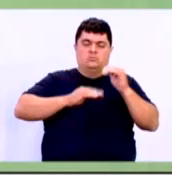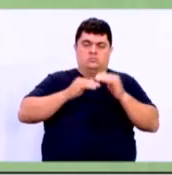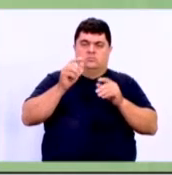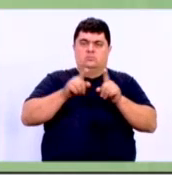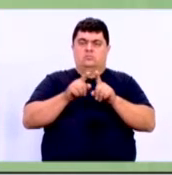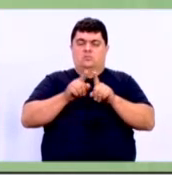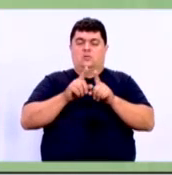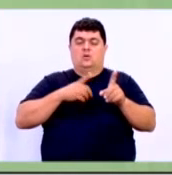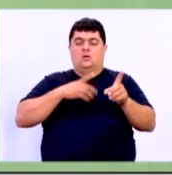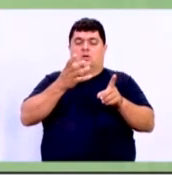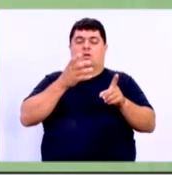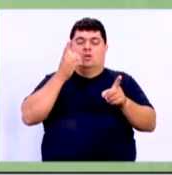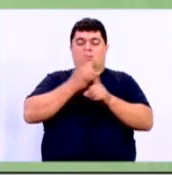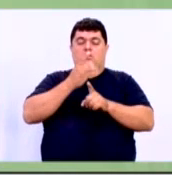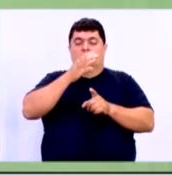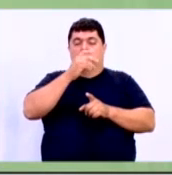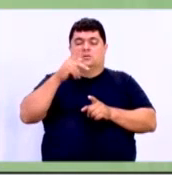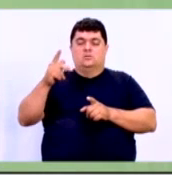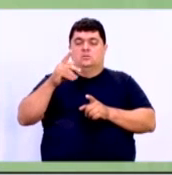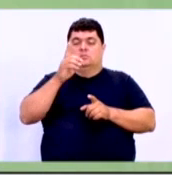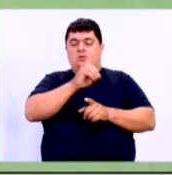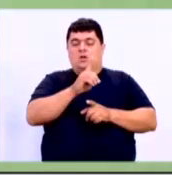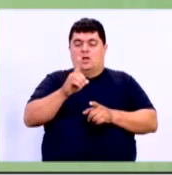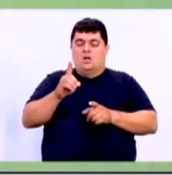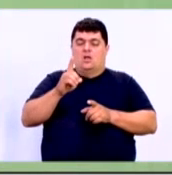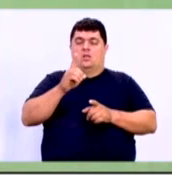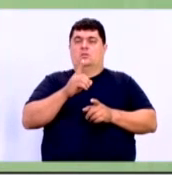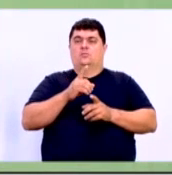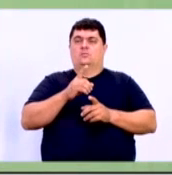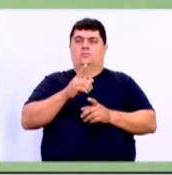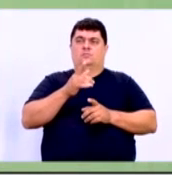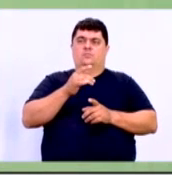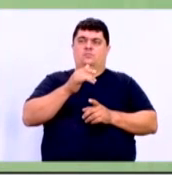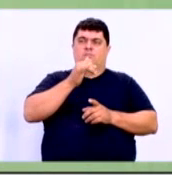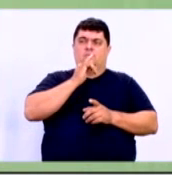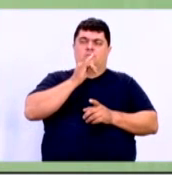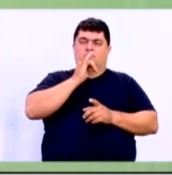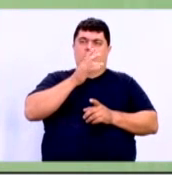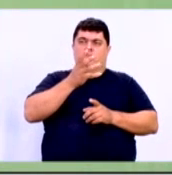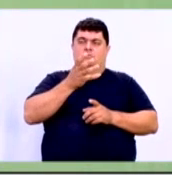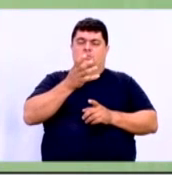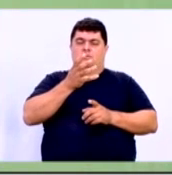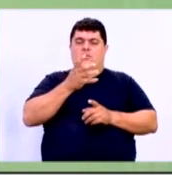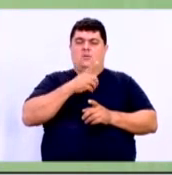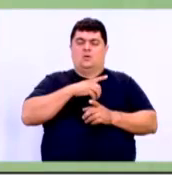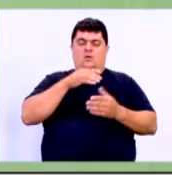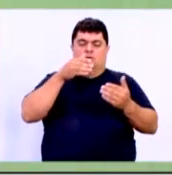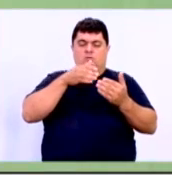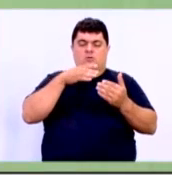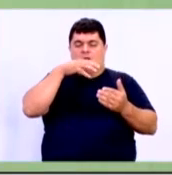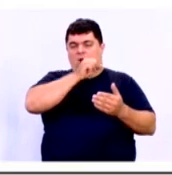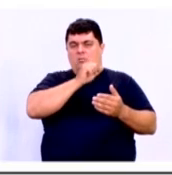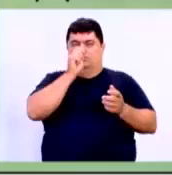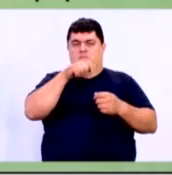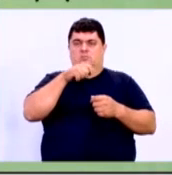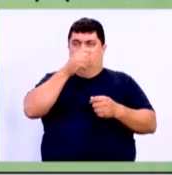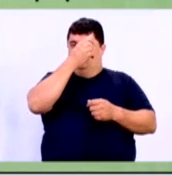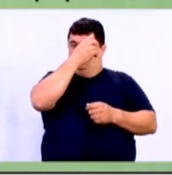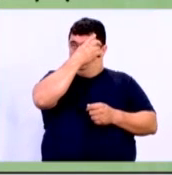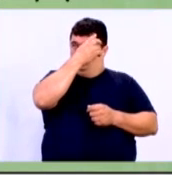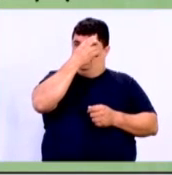Eu quero identificar o CPP de cada produto. Então, esse aqui são custos diretos, a gente consegue associar mais facilmente.